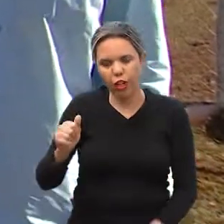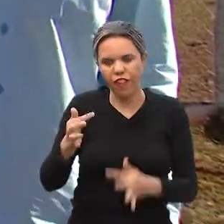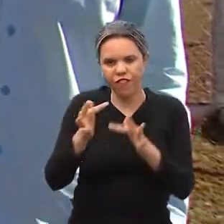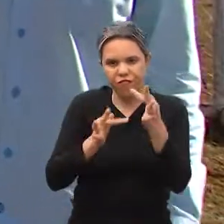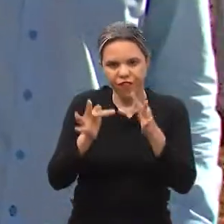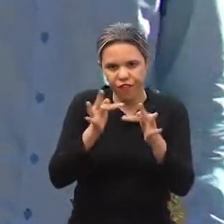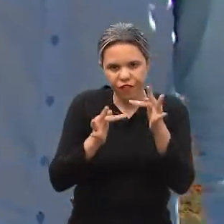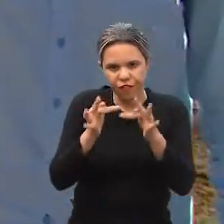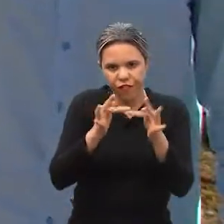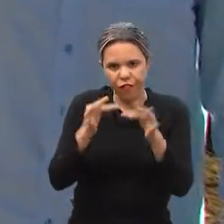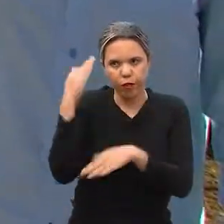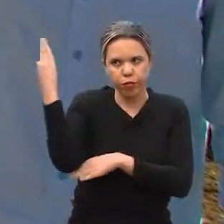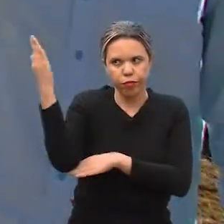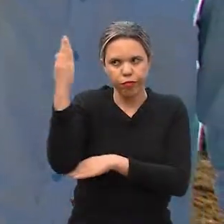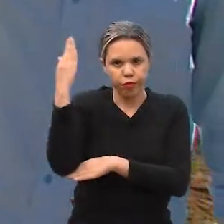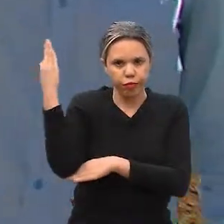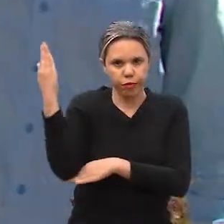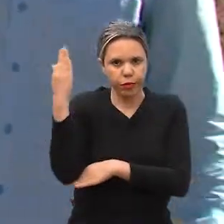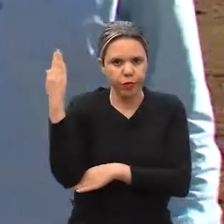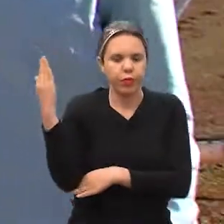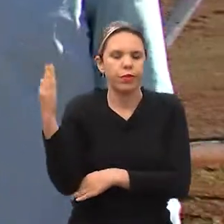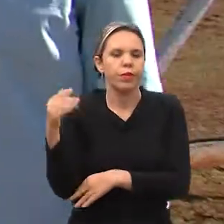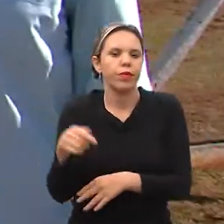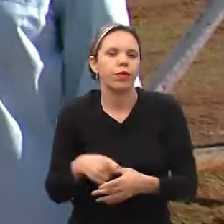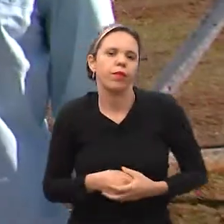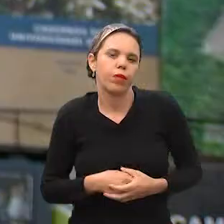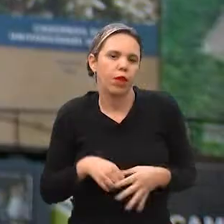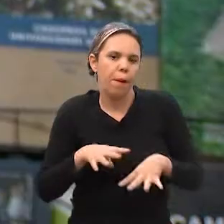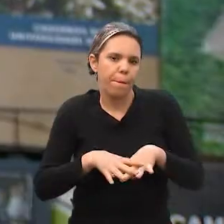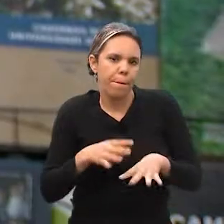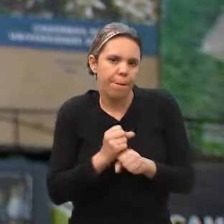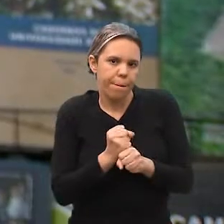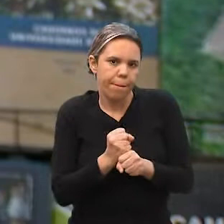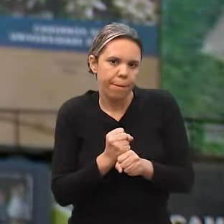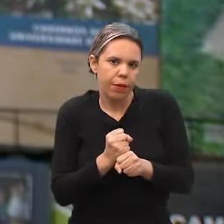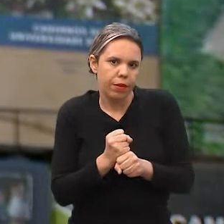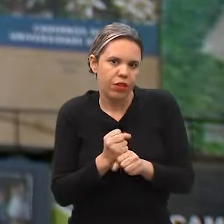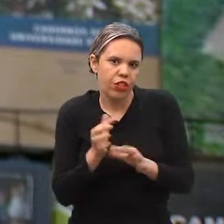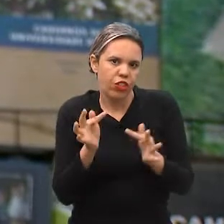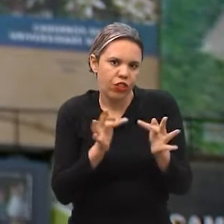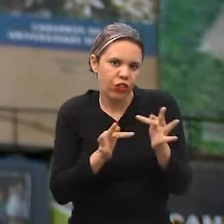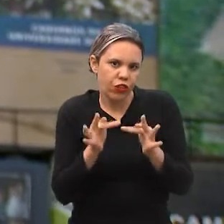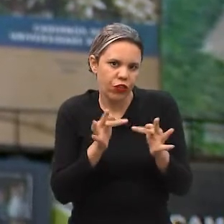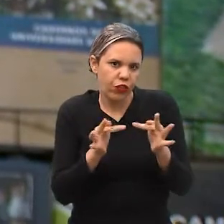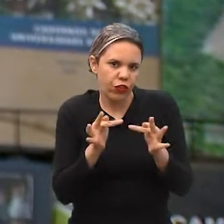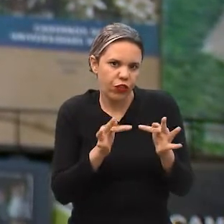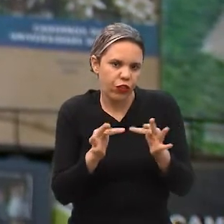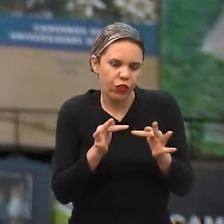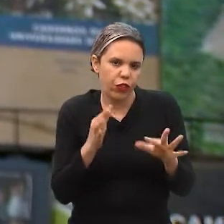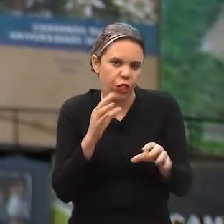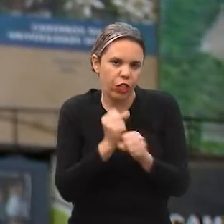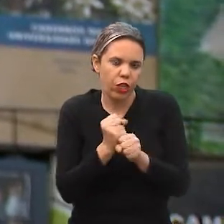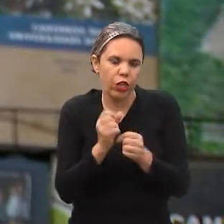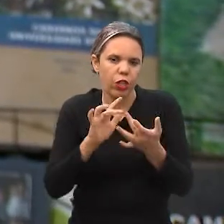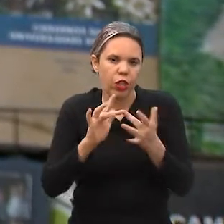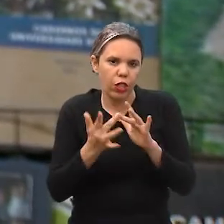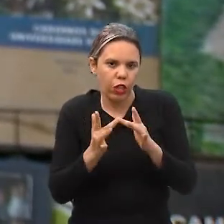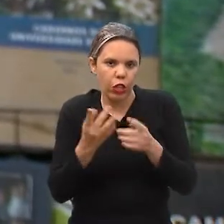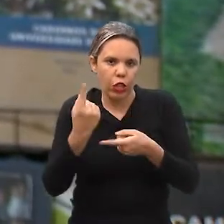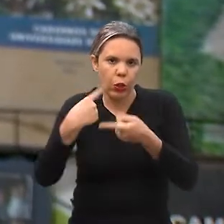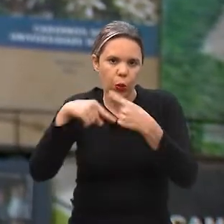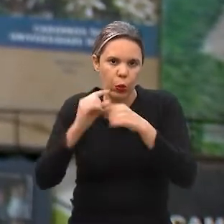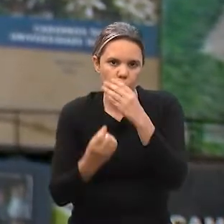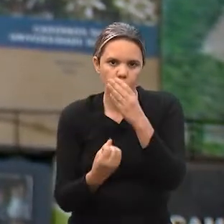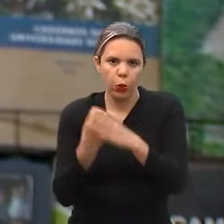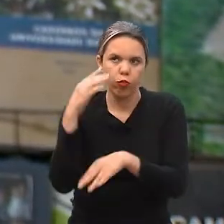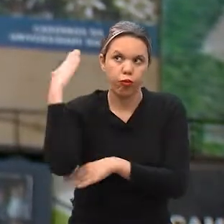à atmosfera e, obviamente, né, a matemática que explica e equaciona os fenômenos que ocorrem